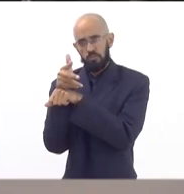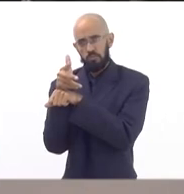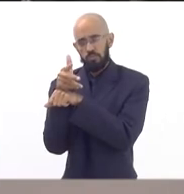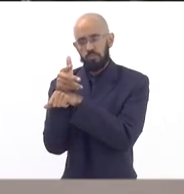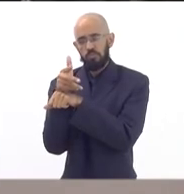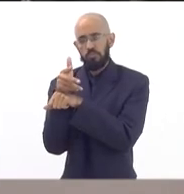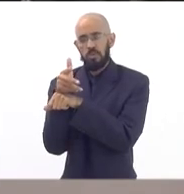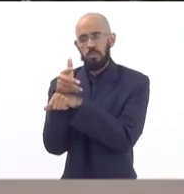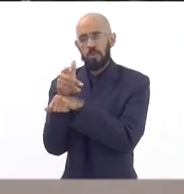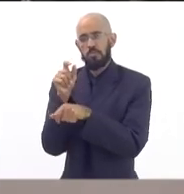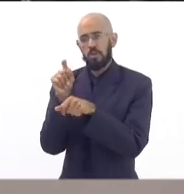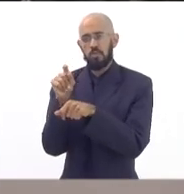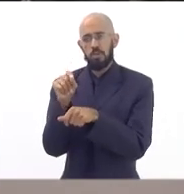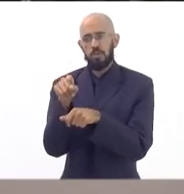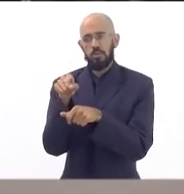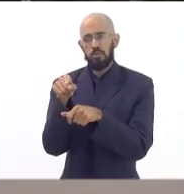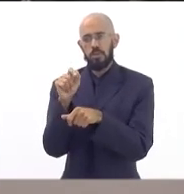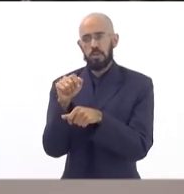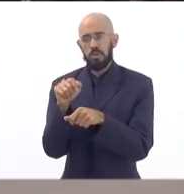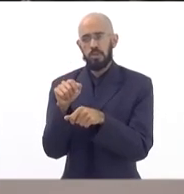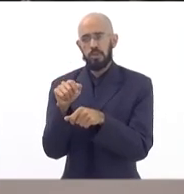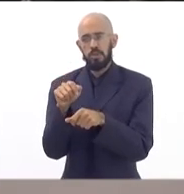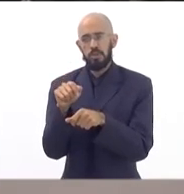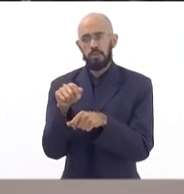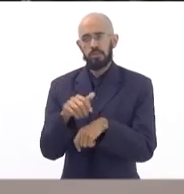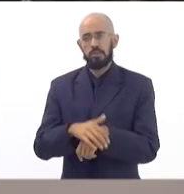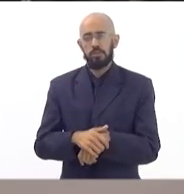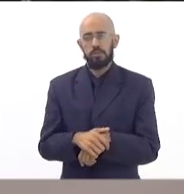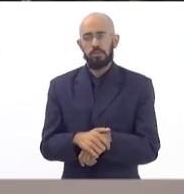esse esse esse esse esse